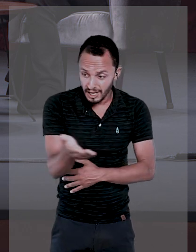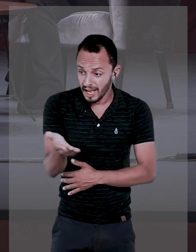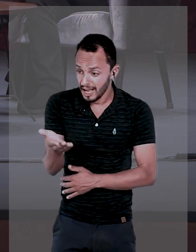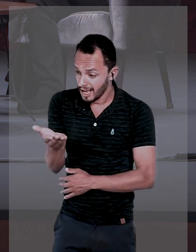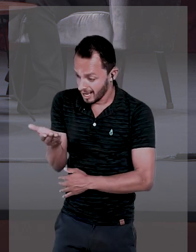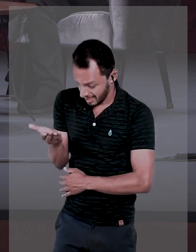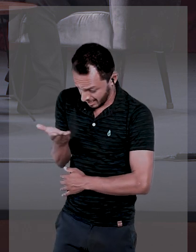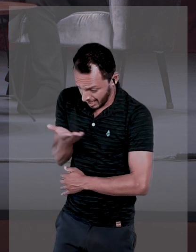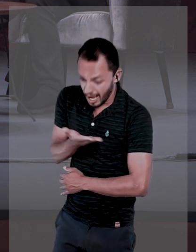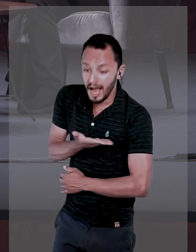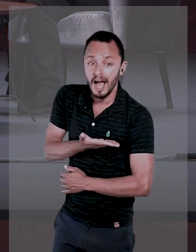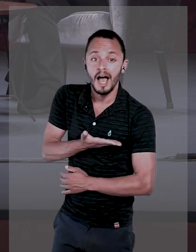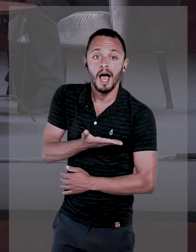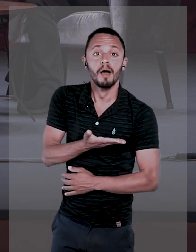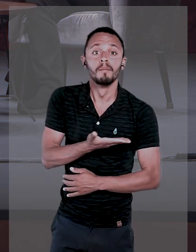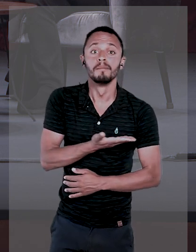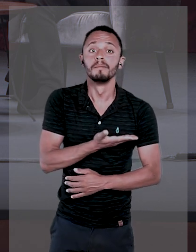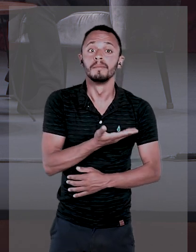Meus